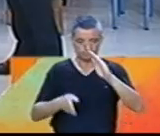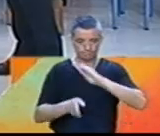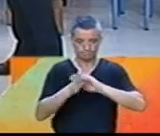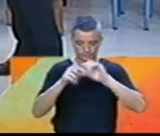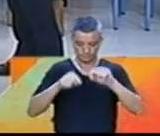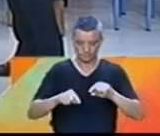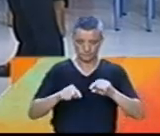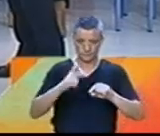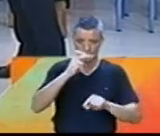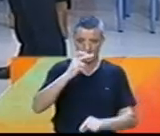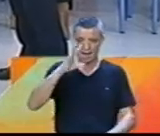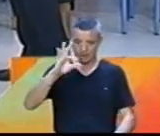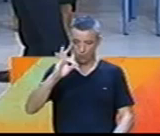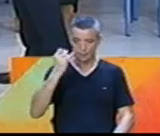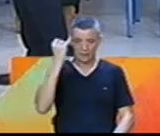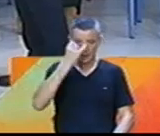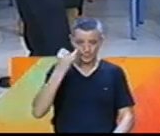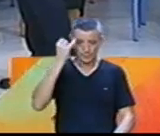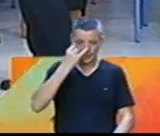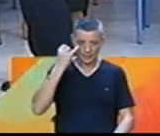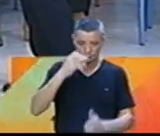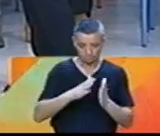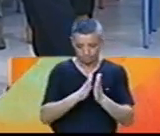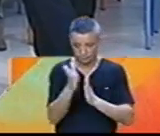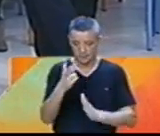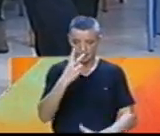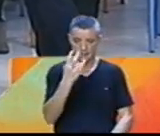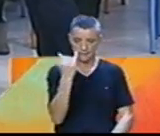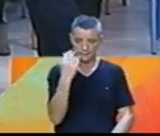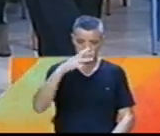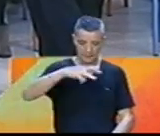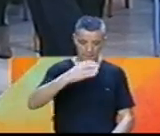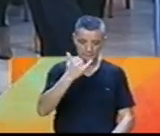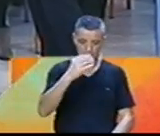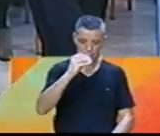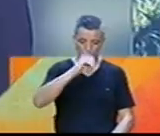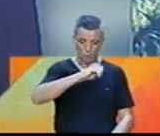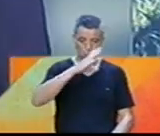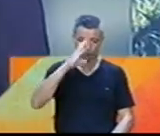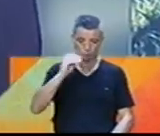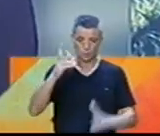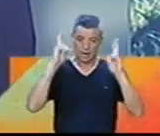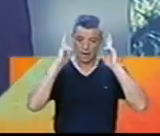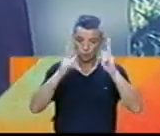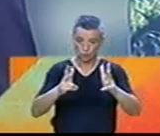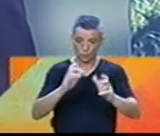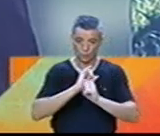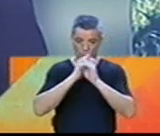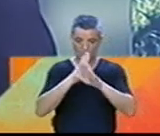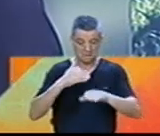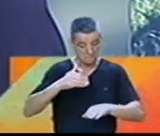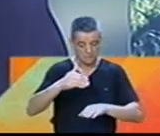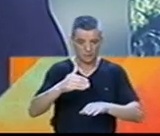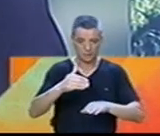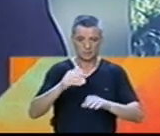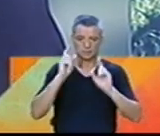apanhamos? A A4 até Bragança e depois virá para Vimioso. Infelizmente ainda não temos um grande acesso da autoestrada para Vimioso, esperamos vir...